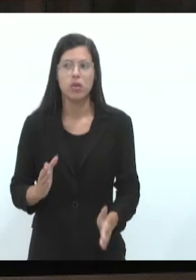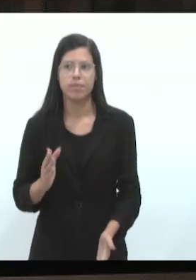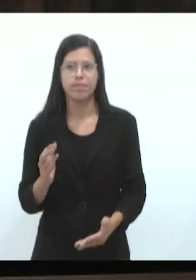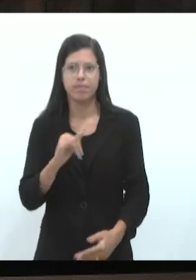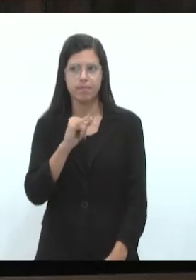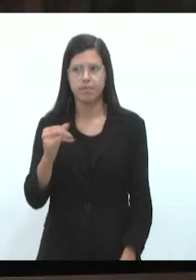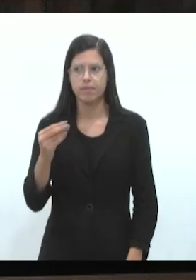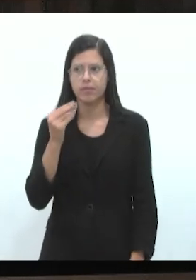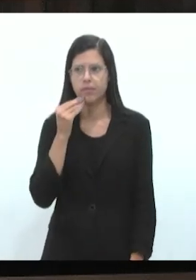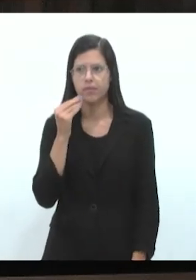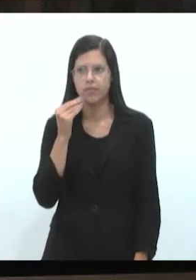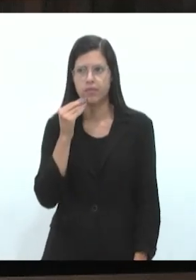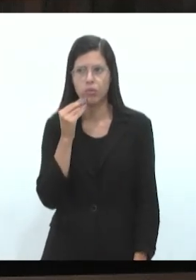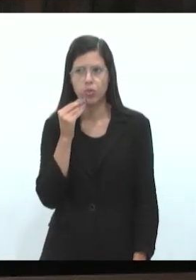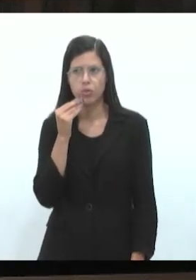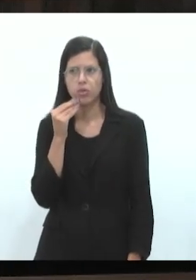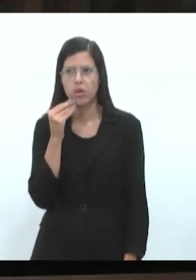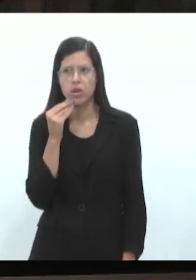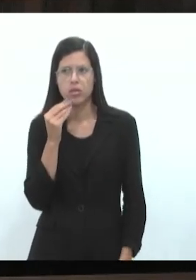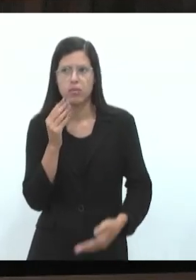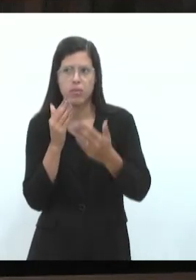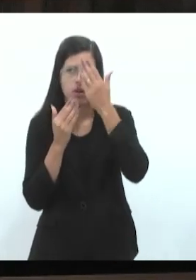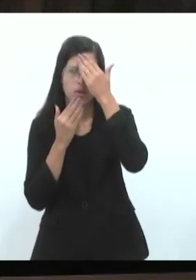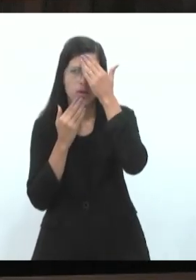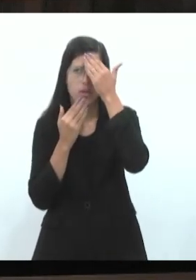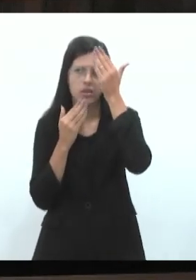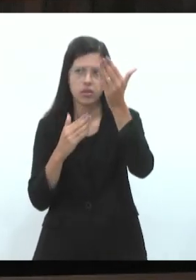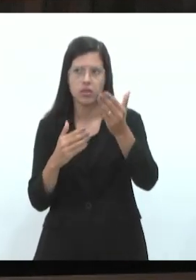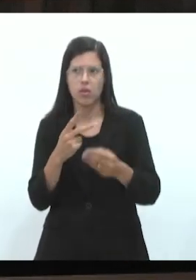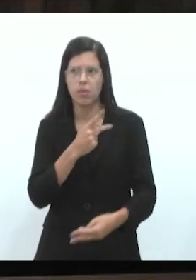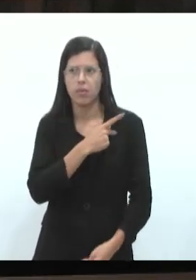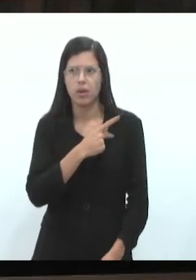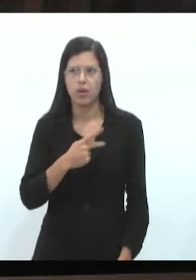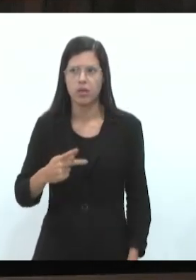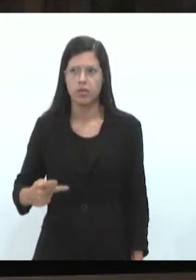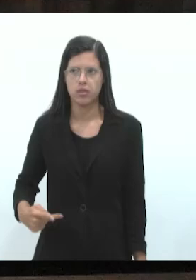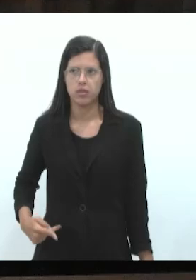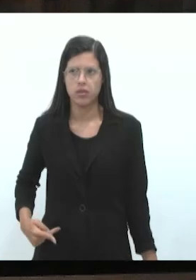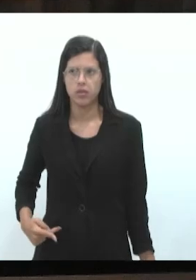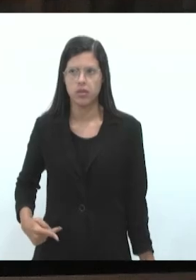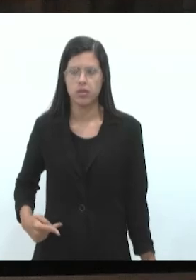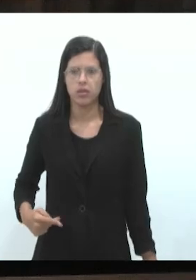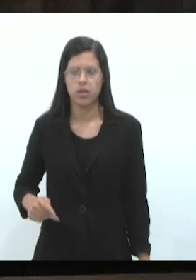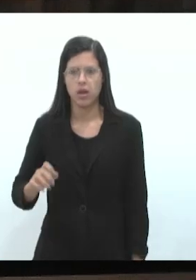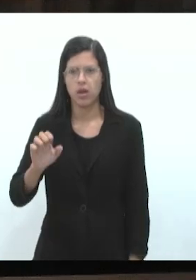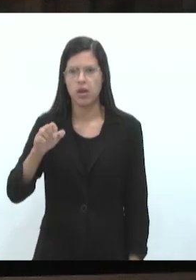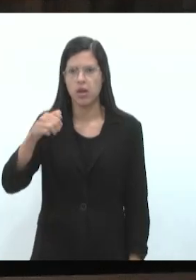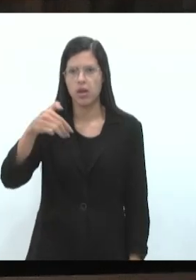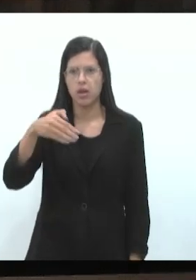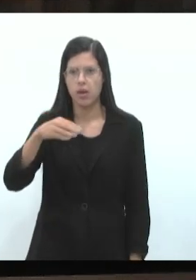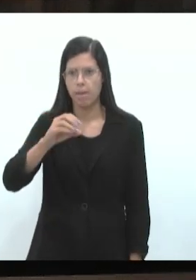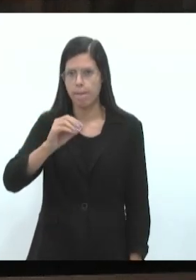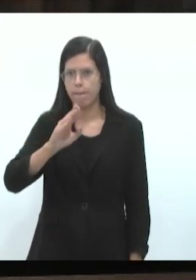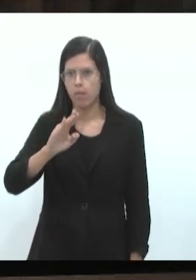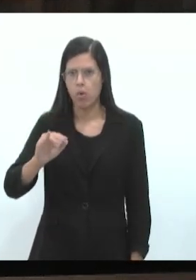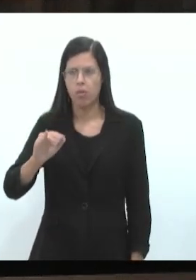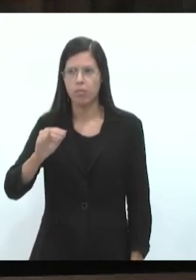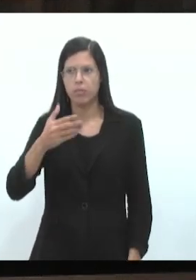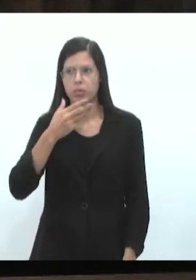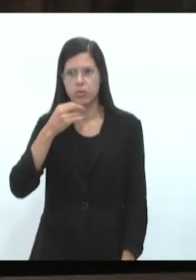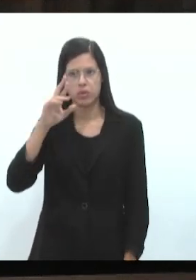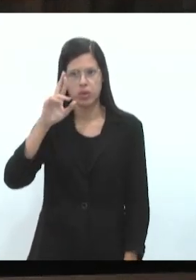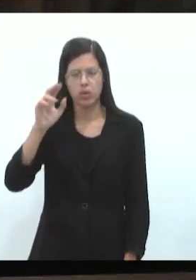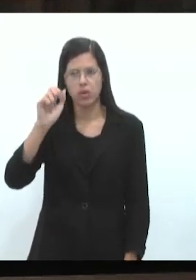para fazer aqui um agradecimento, né, ao presidente da EMOP, o senhor André, ao